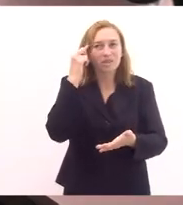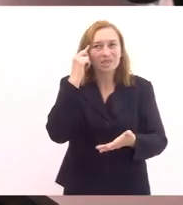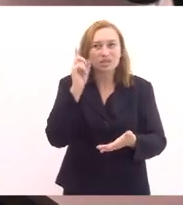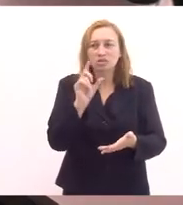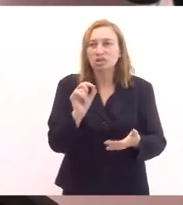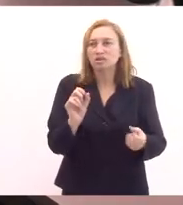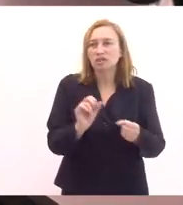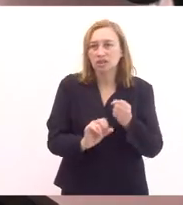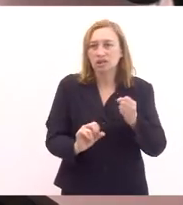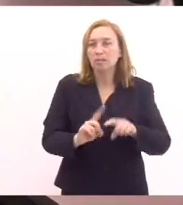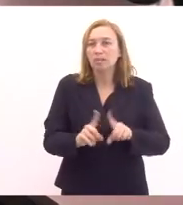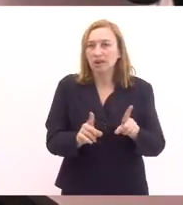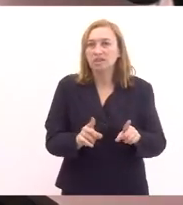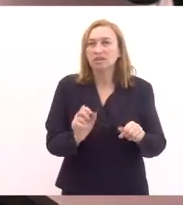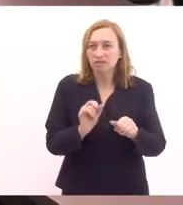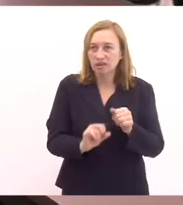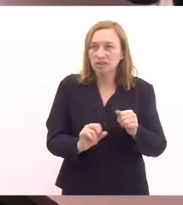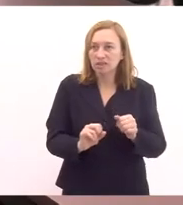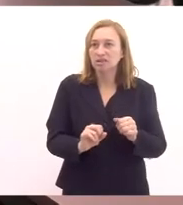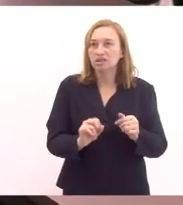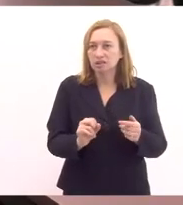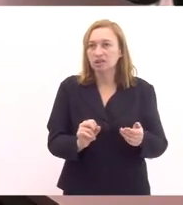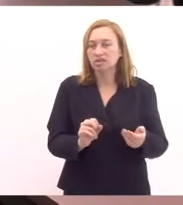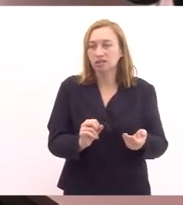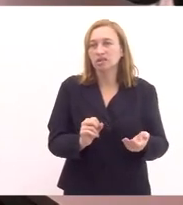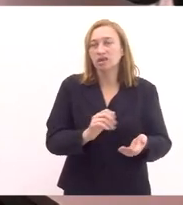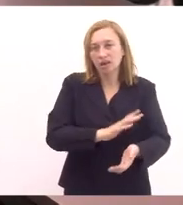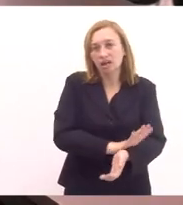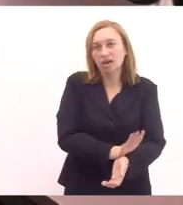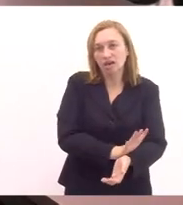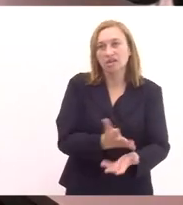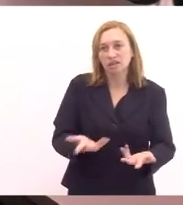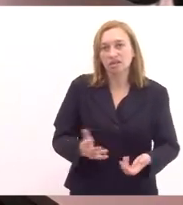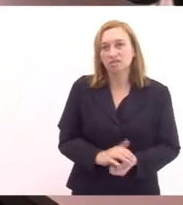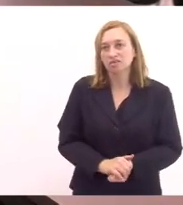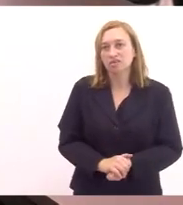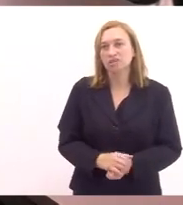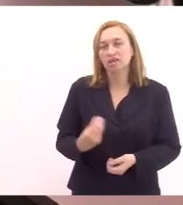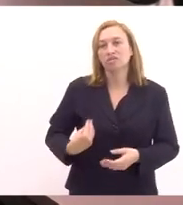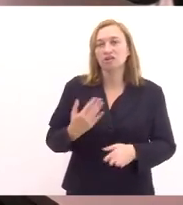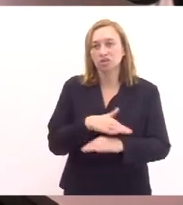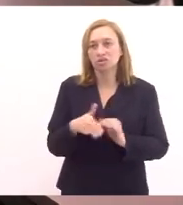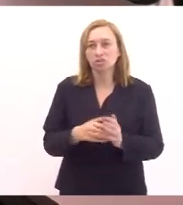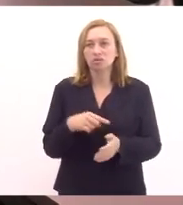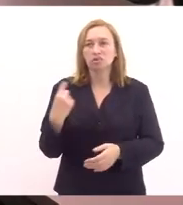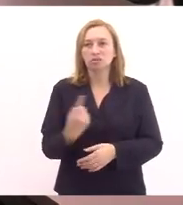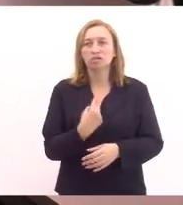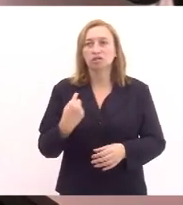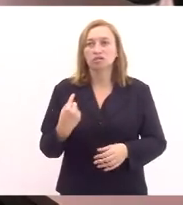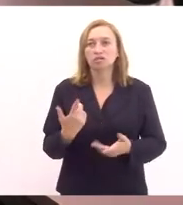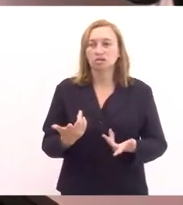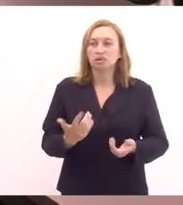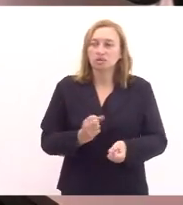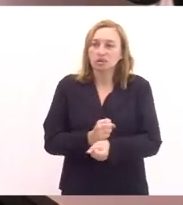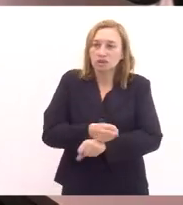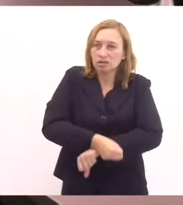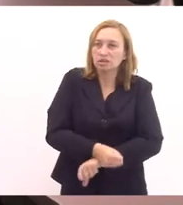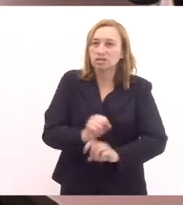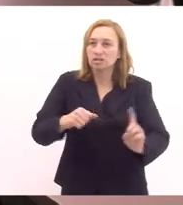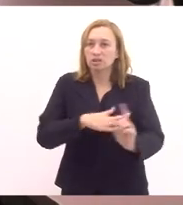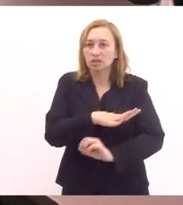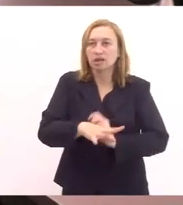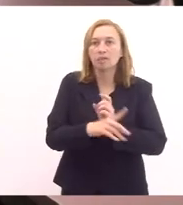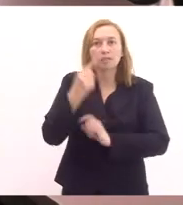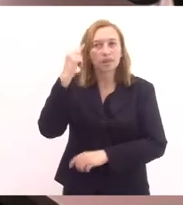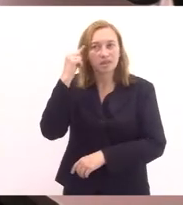no que tá sendo feito mas está fazendo com recorte étnico-racial que perpassa a vida de todos nós na sociedade escravagista então deixar esse